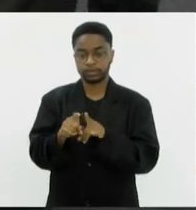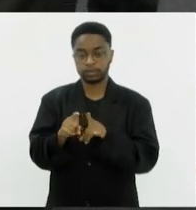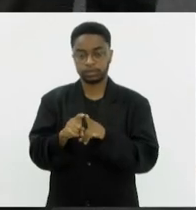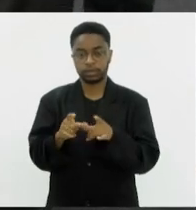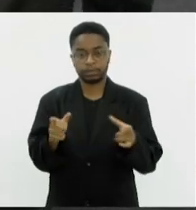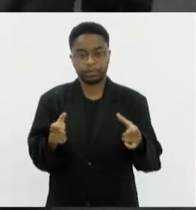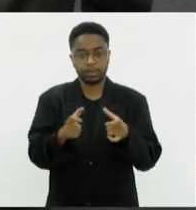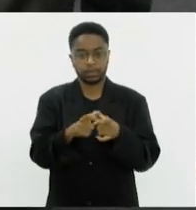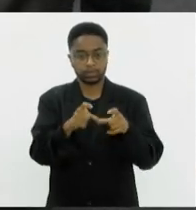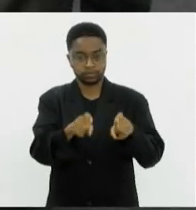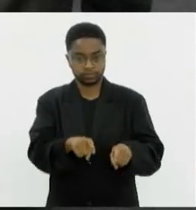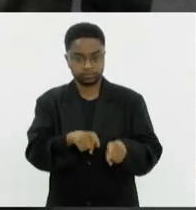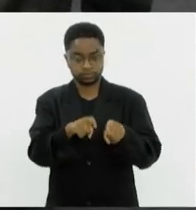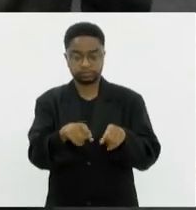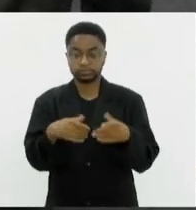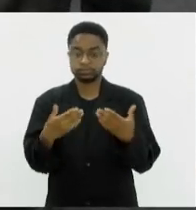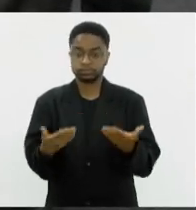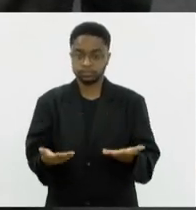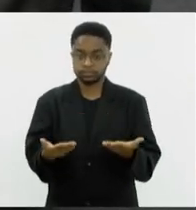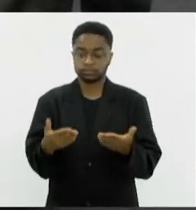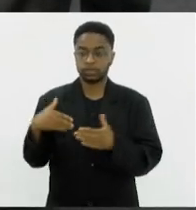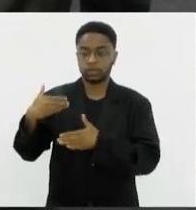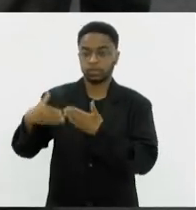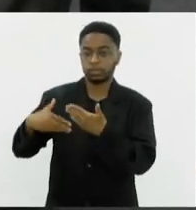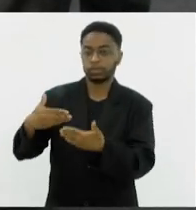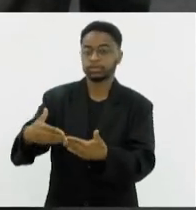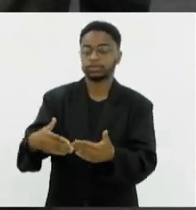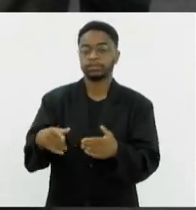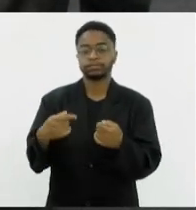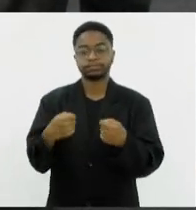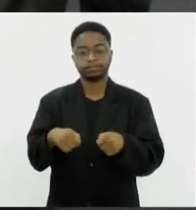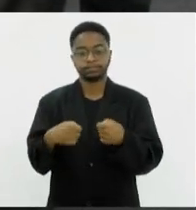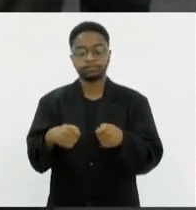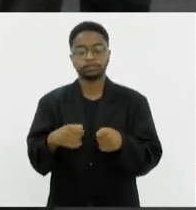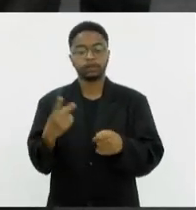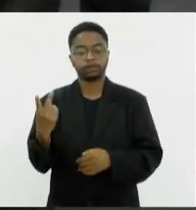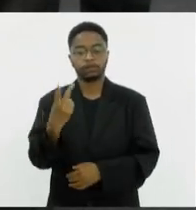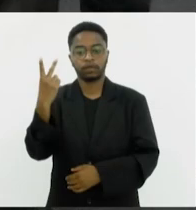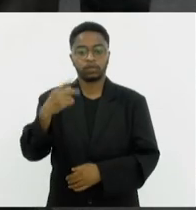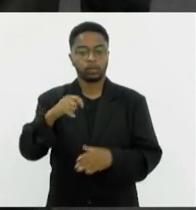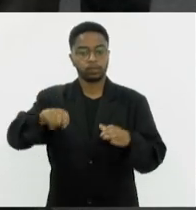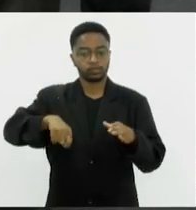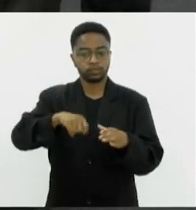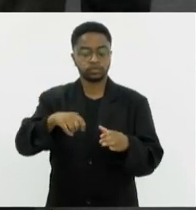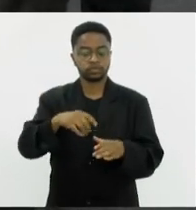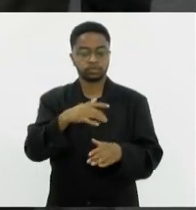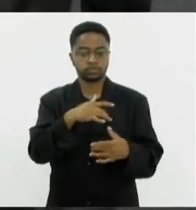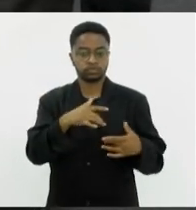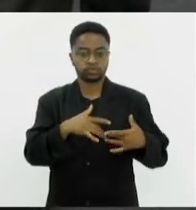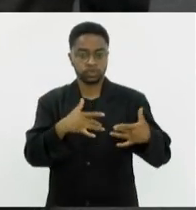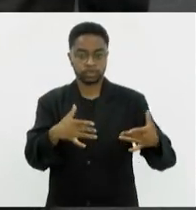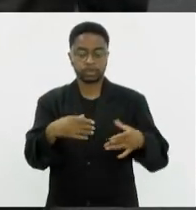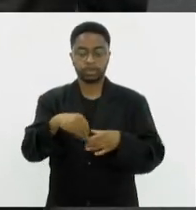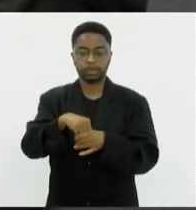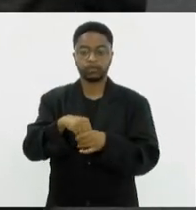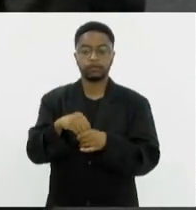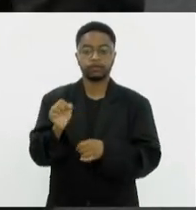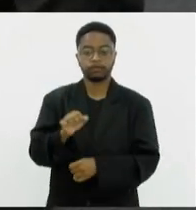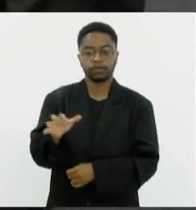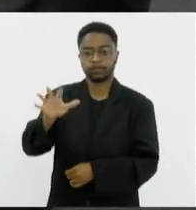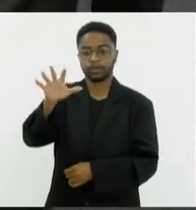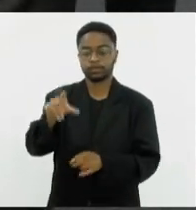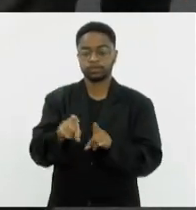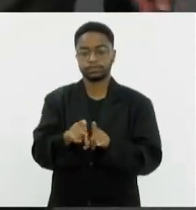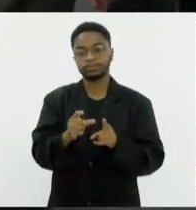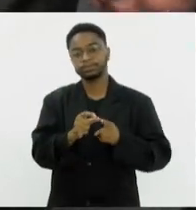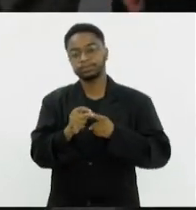pequenos agricultores. Então, nesse processo, reconhecer as cozinhas solidárias dentro de favelas e periferias é fundamental. Na